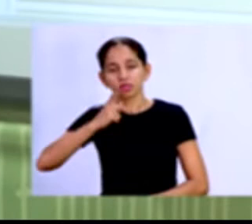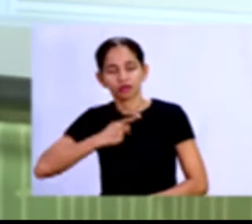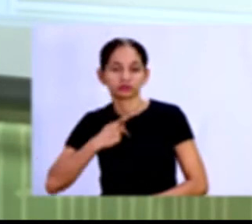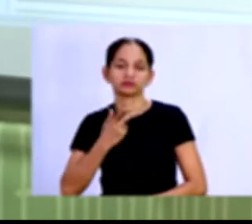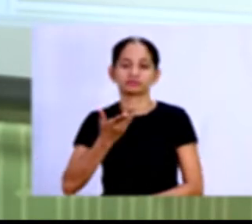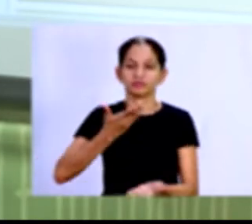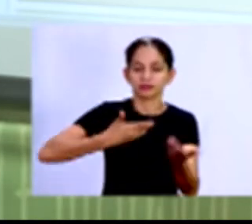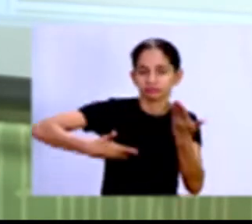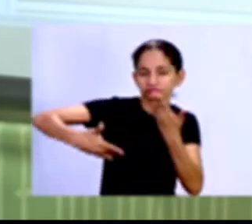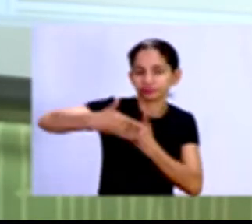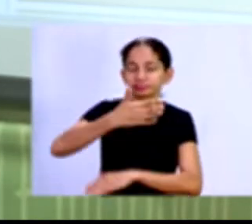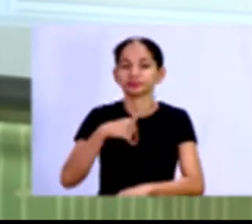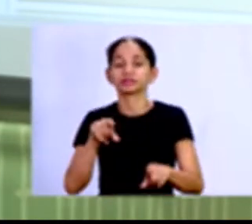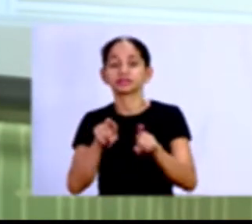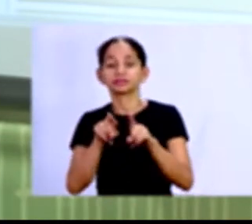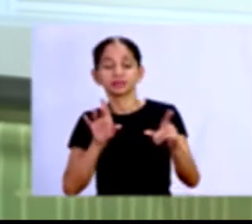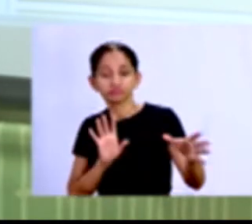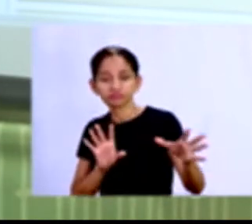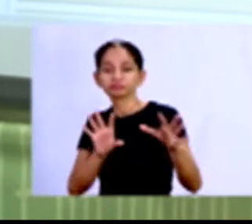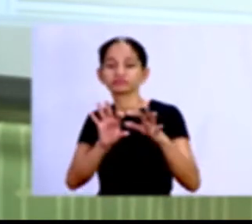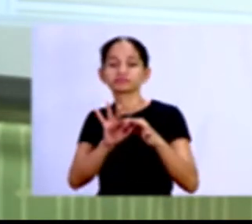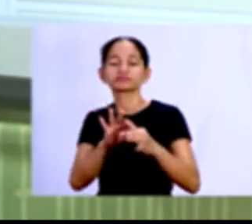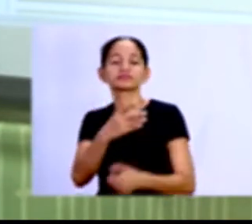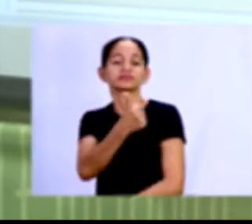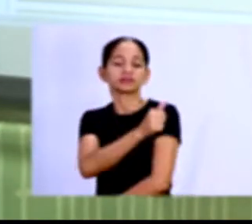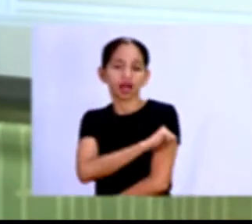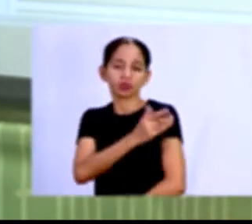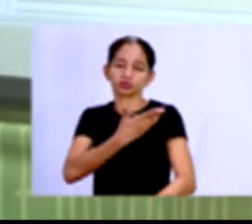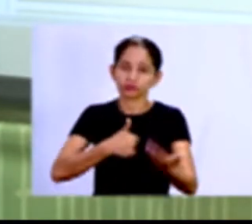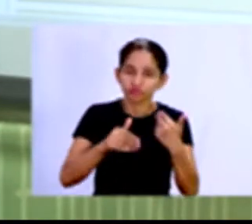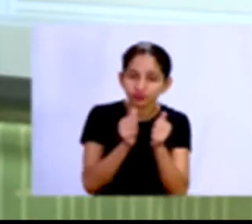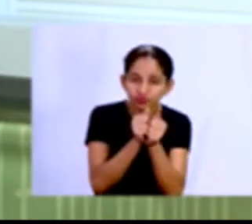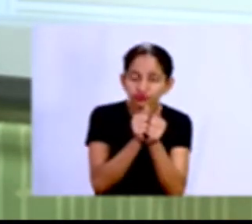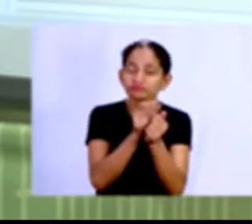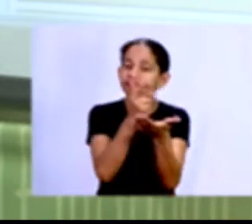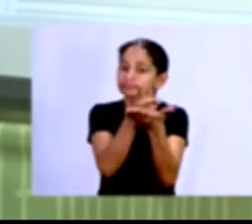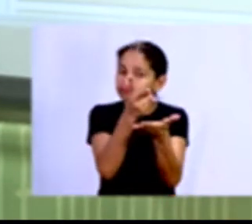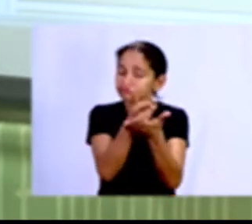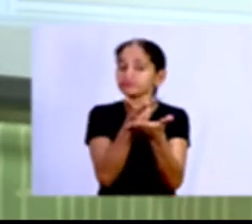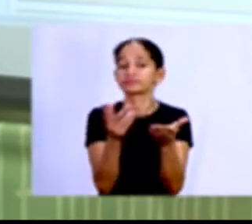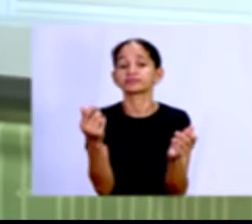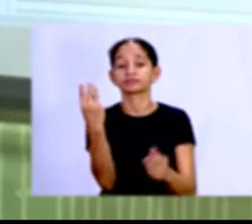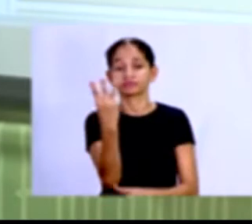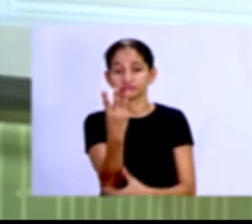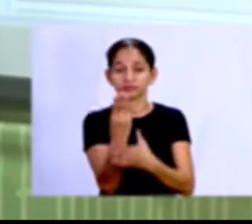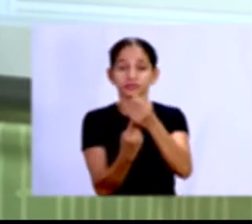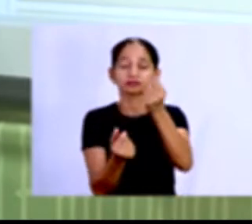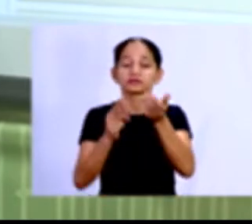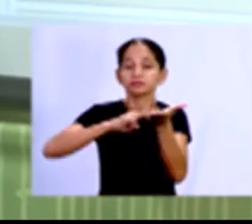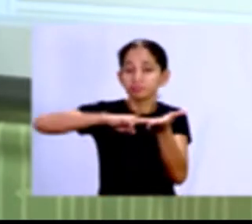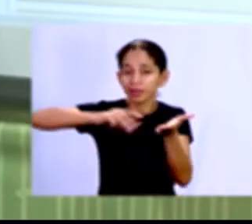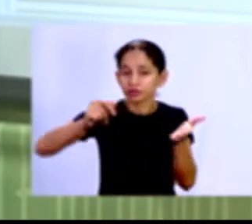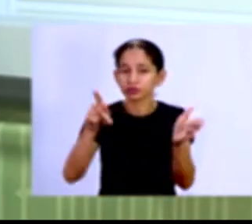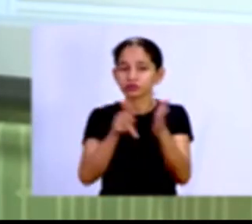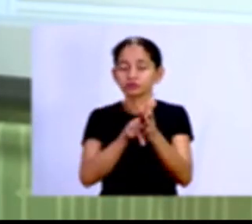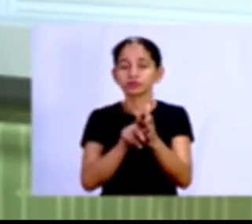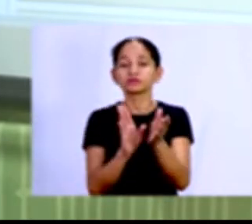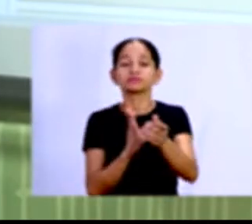a interação, a cooperação. Nós falamos para você que elas promovem metodologias